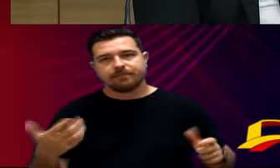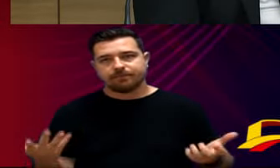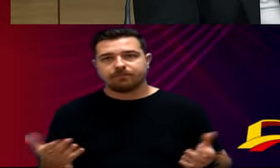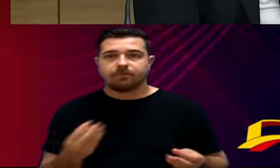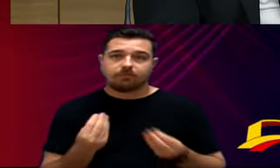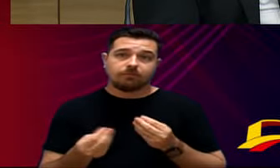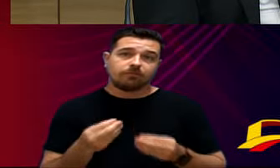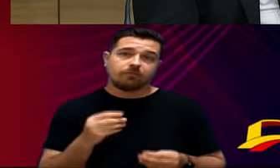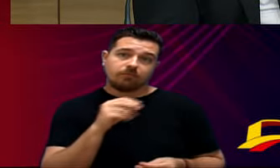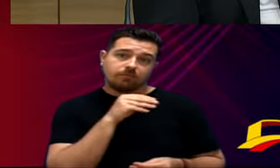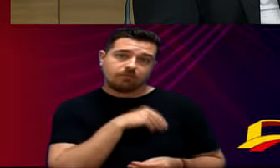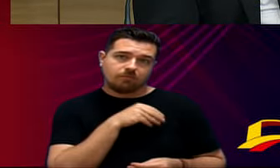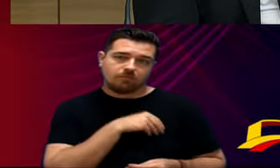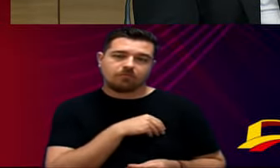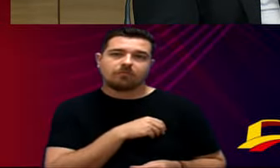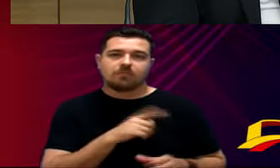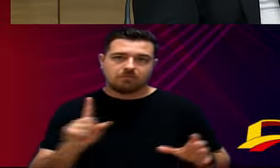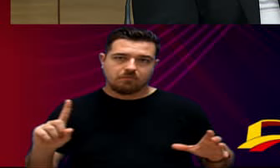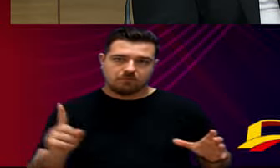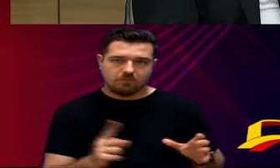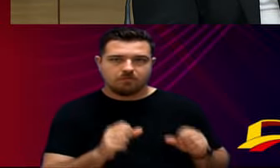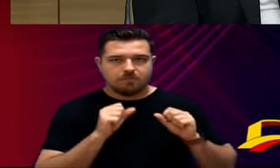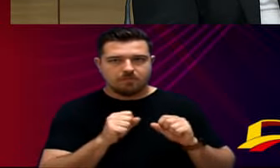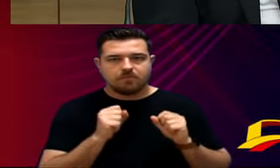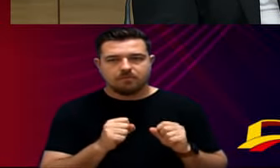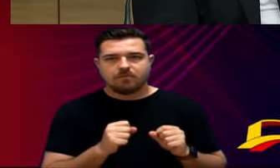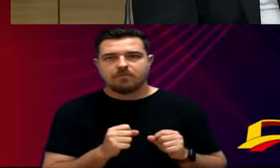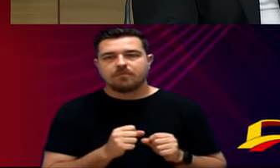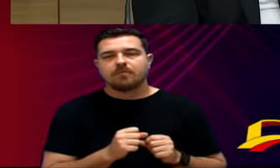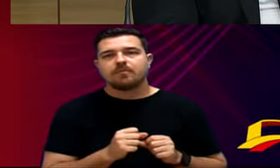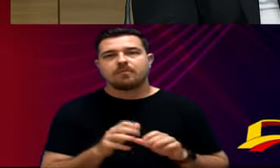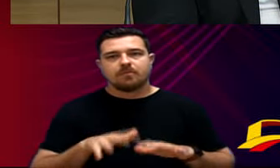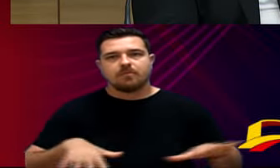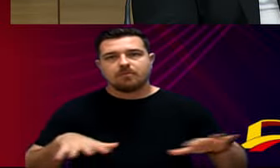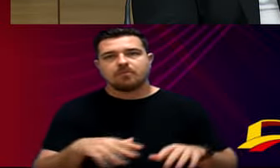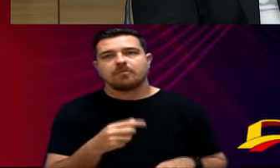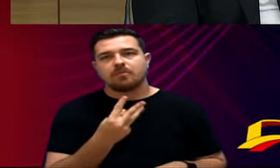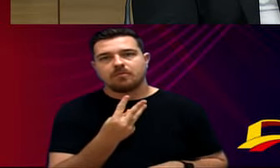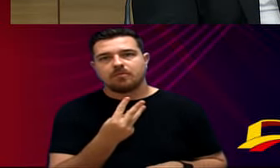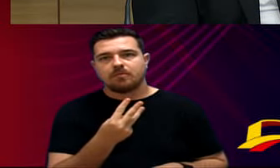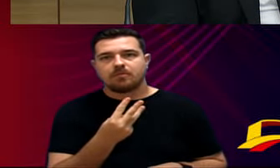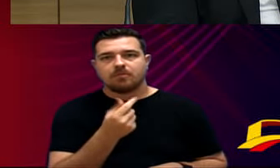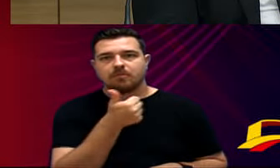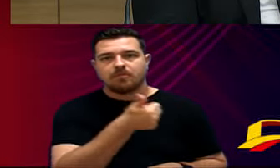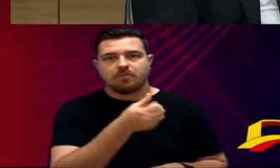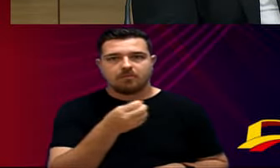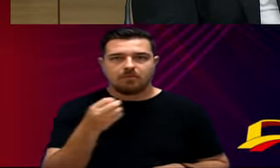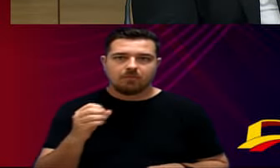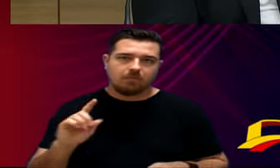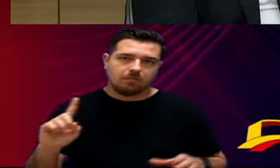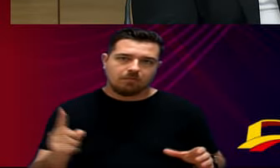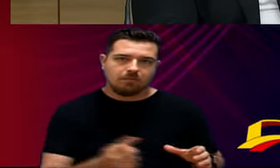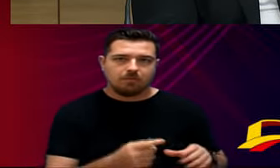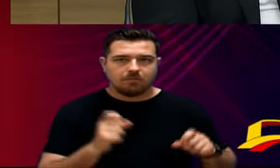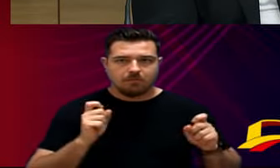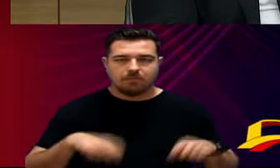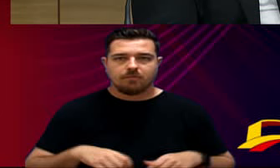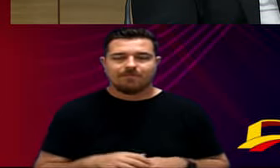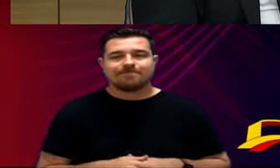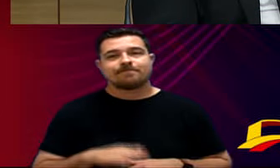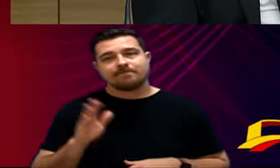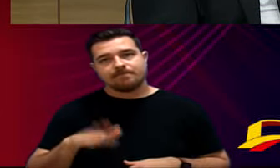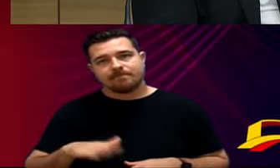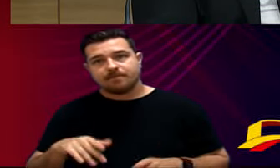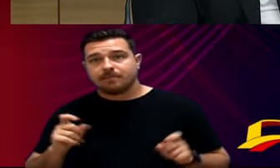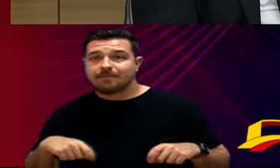já tá dentro os que vão entrar que são em torno 100 300 é são 100 excelência Como eu disse é